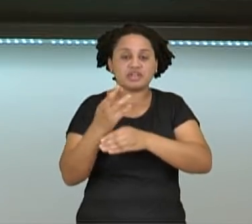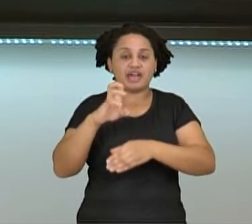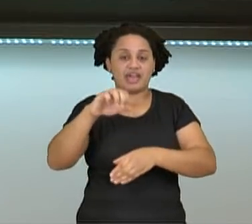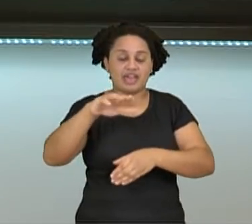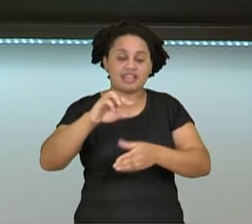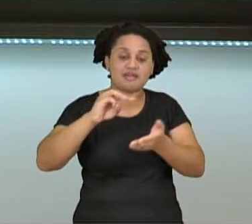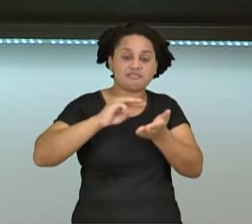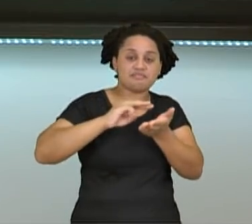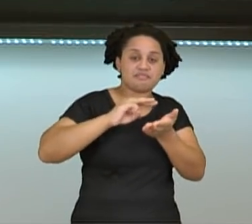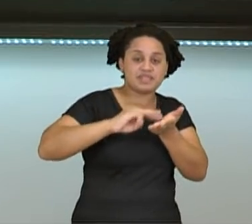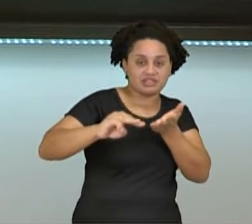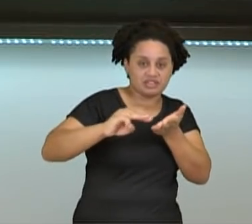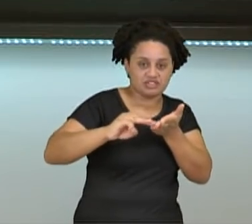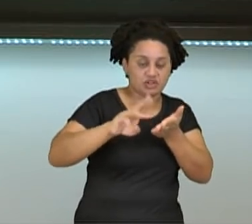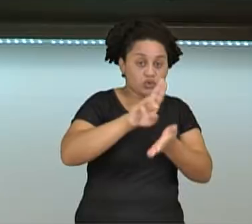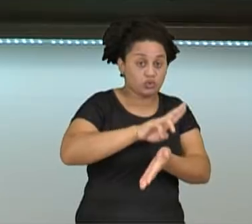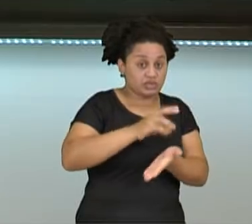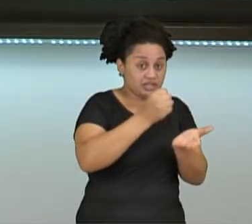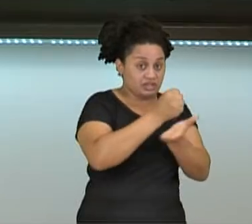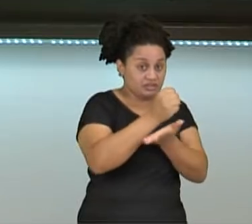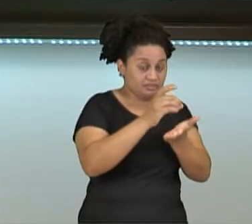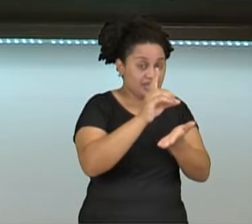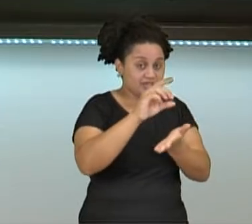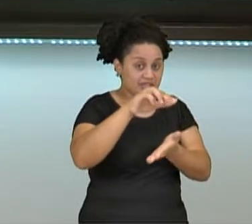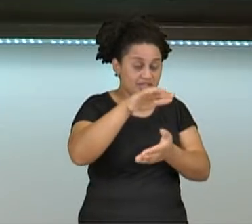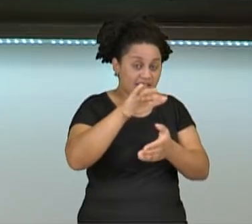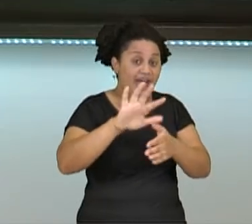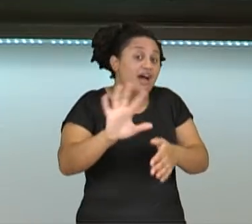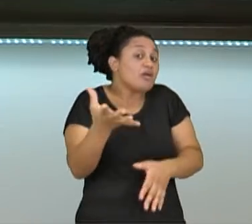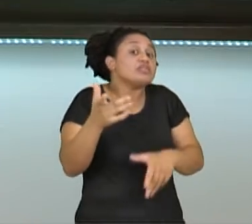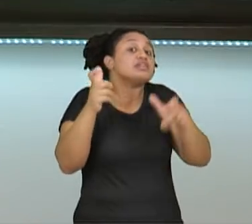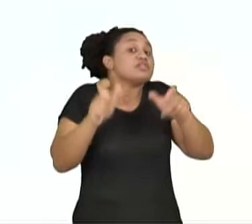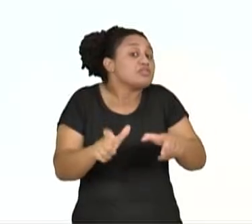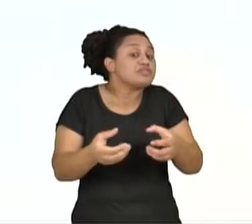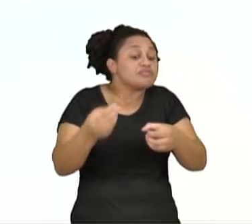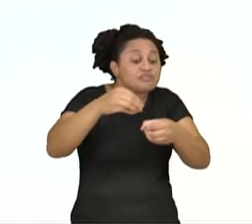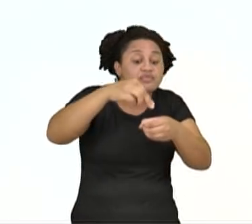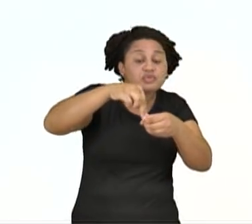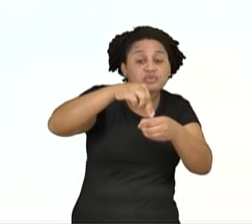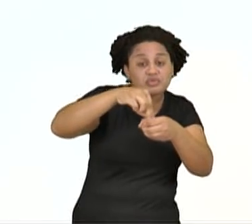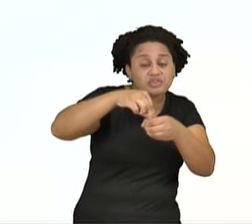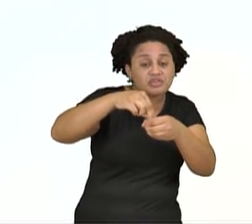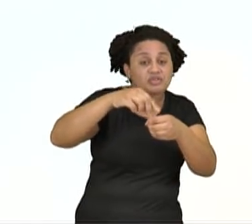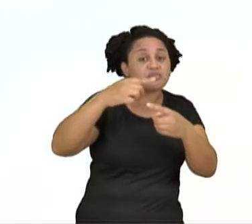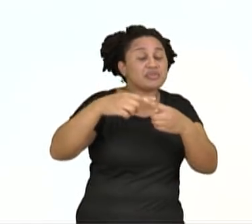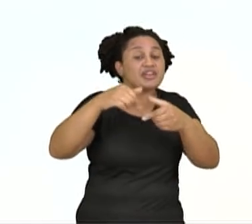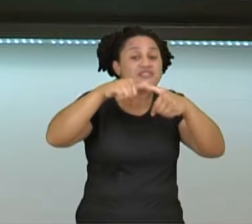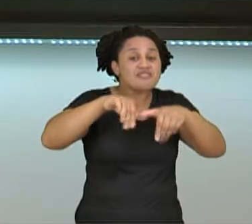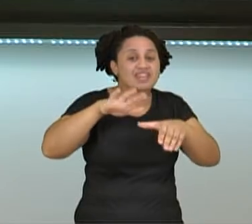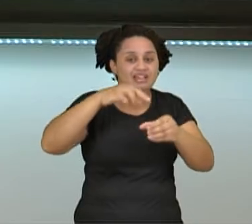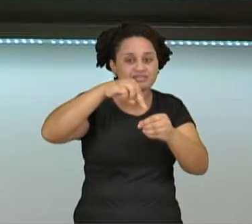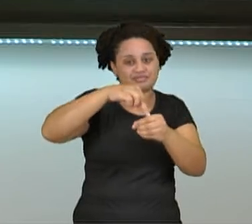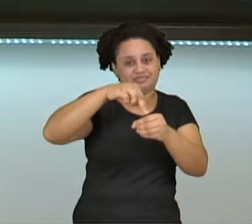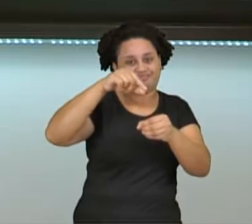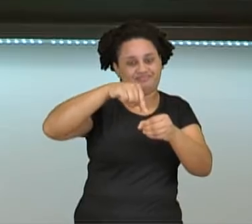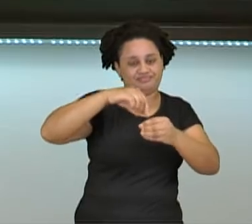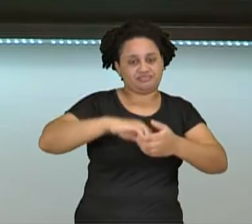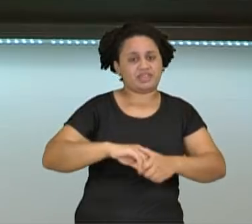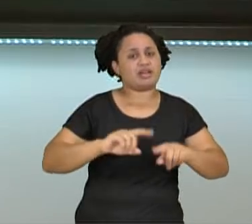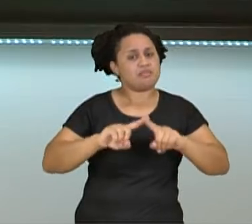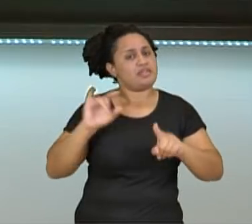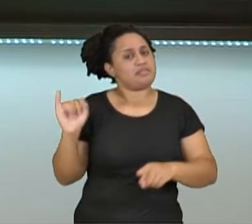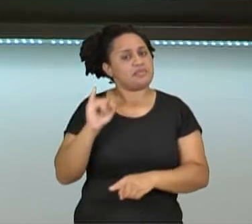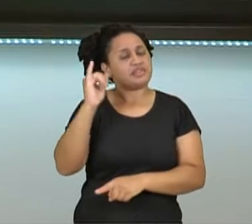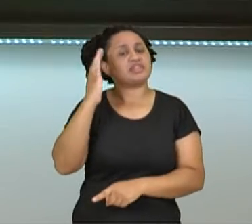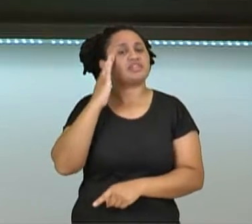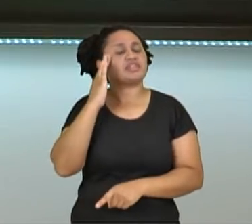mensageiro a partir do DNA, então tem que ocorrer no núcleo, porque o DNA não está saindo de dentro dele. Mas é importante saber, gente, que isso funciona